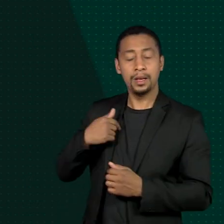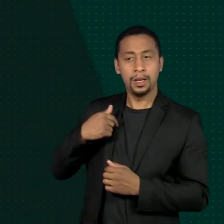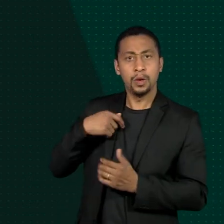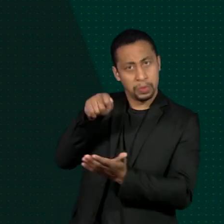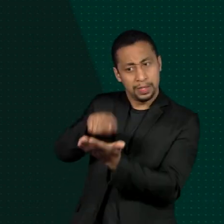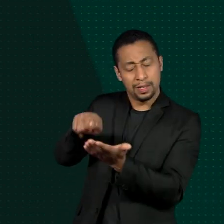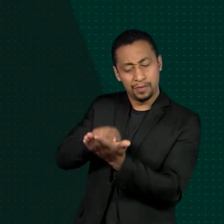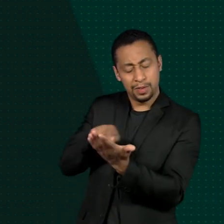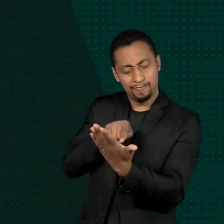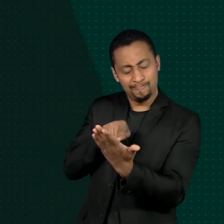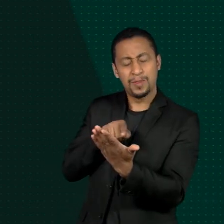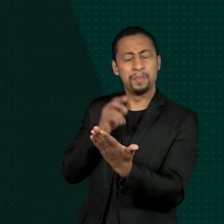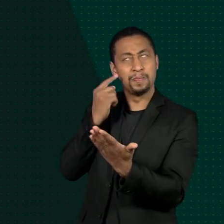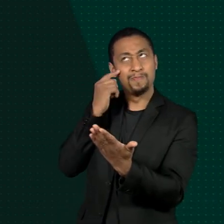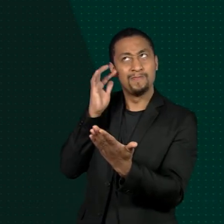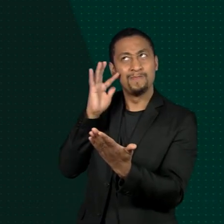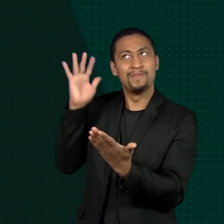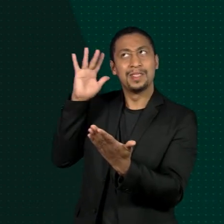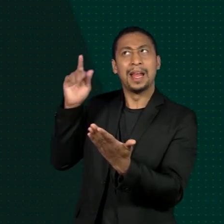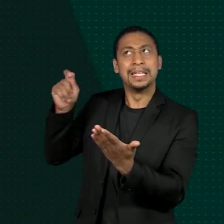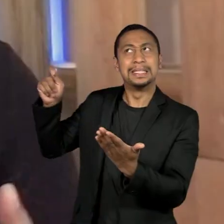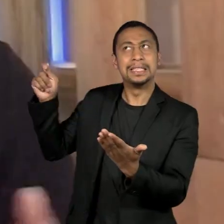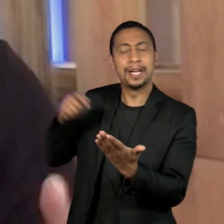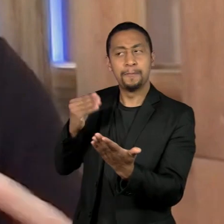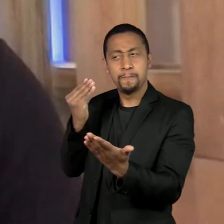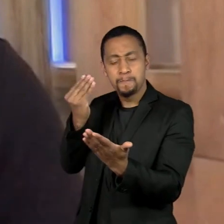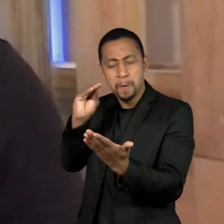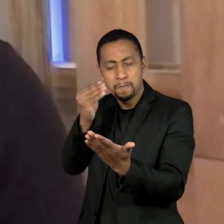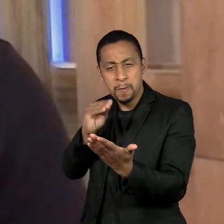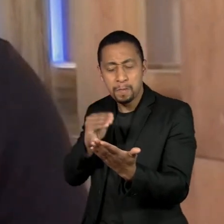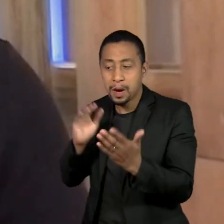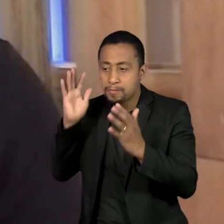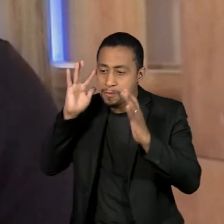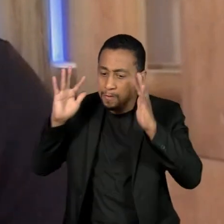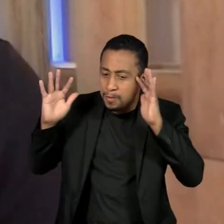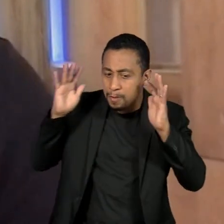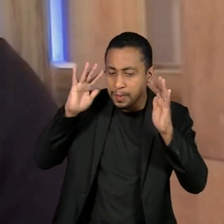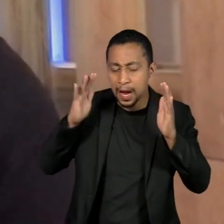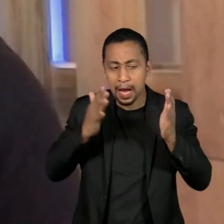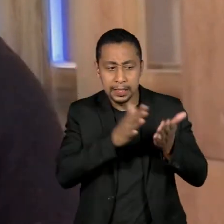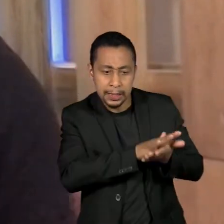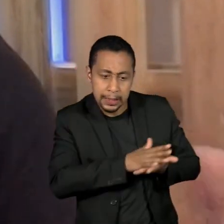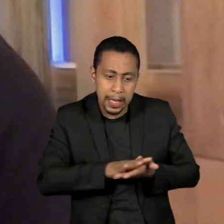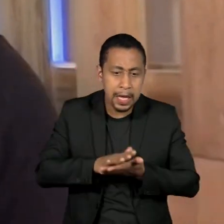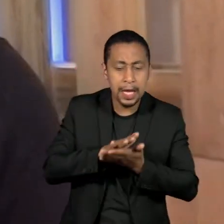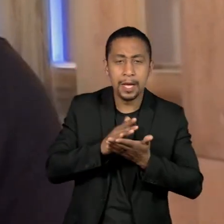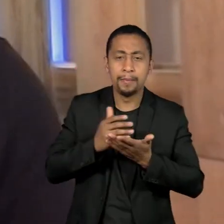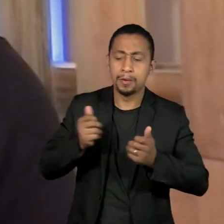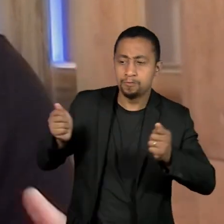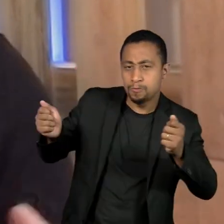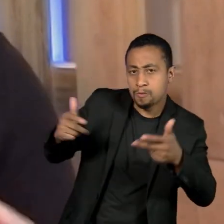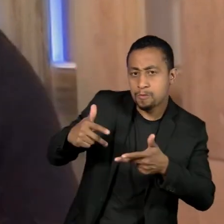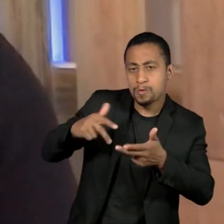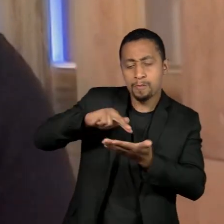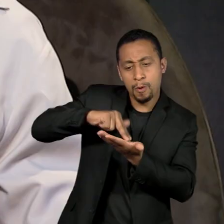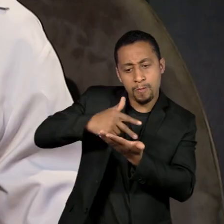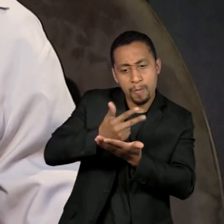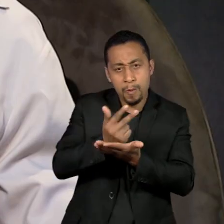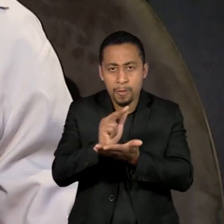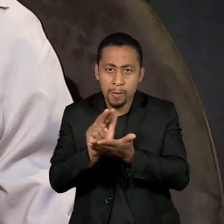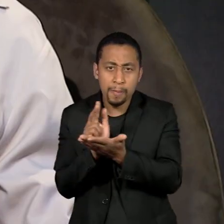científica com as minhas questões, eu posso, inclusive, colocar o samba na minha ficção científica, o rap, o hip hop, todas